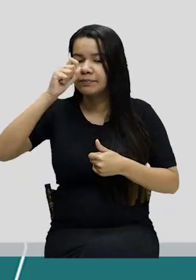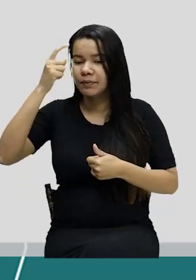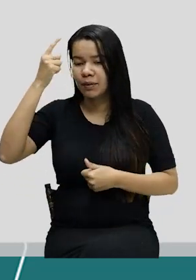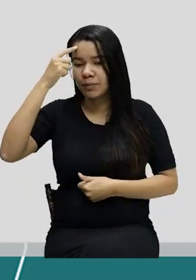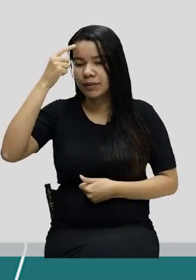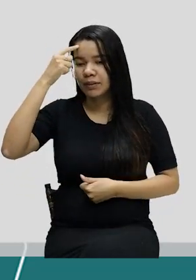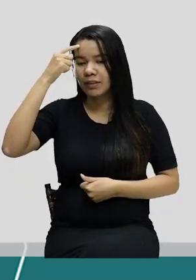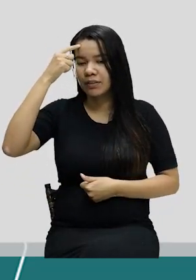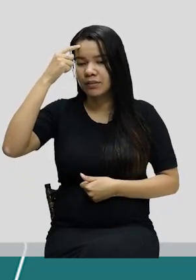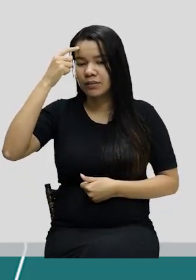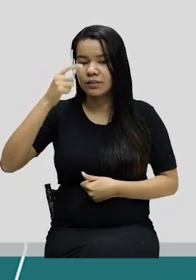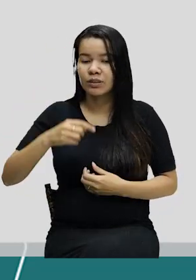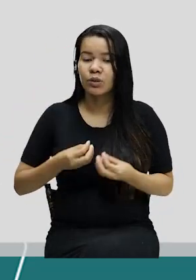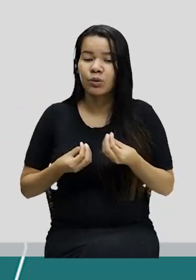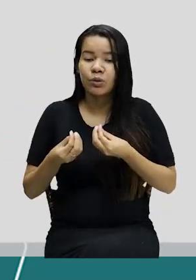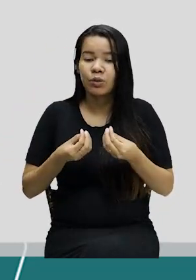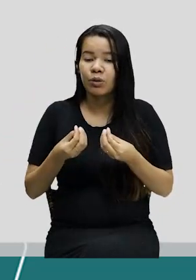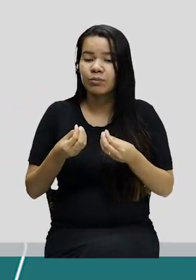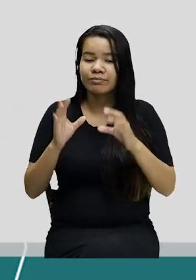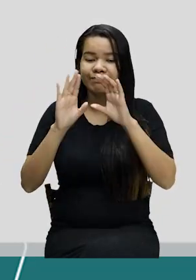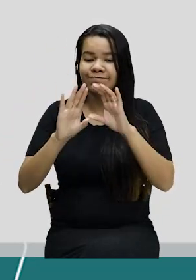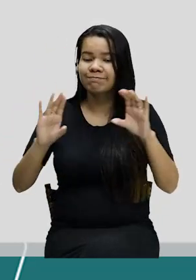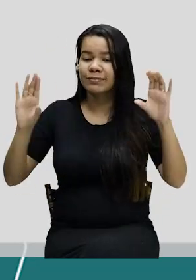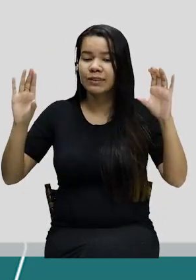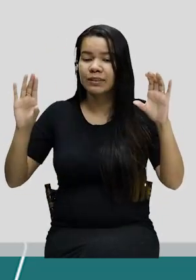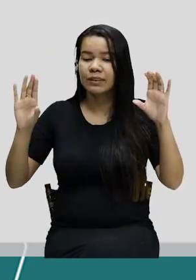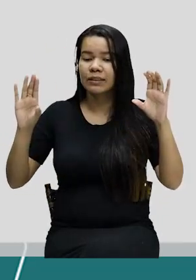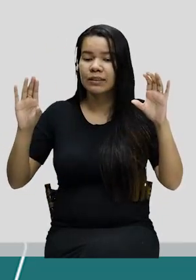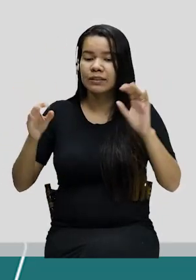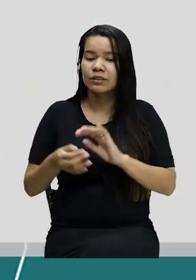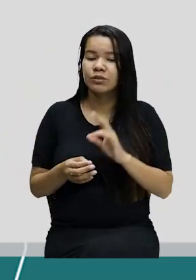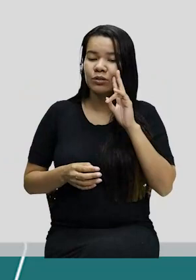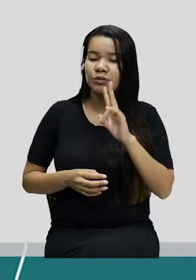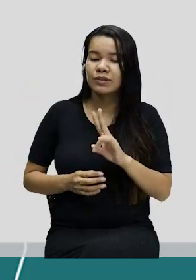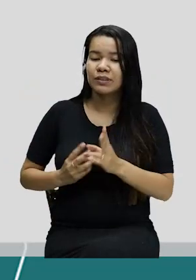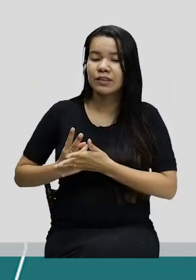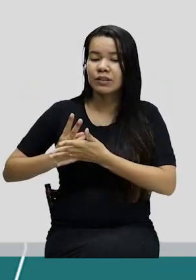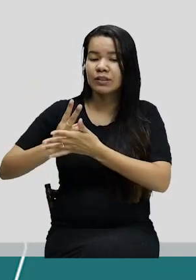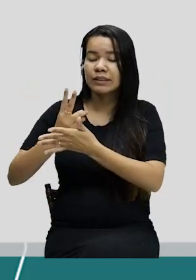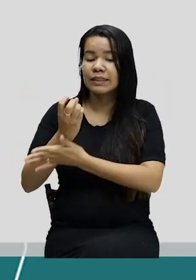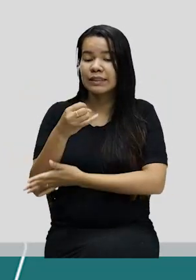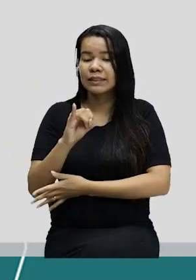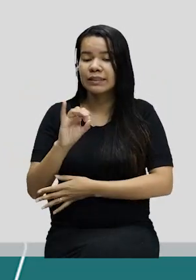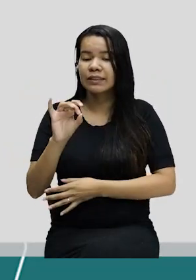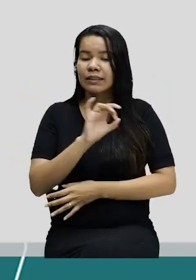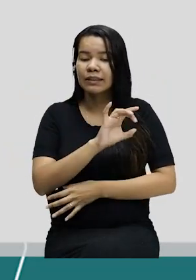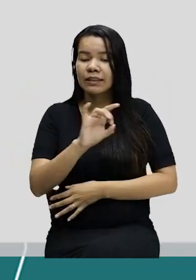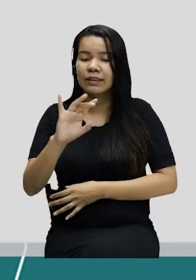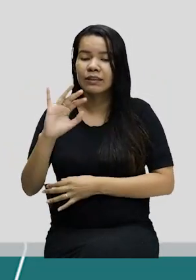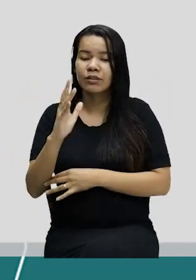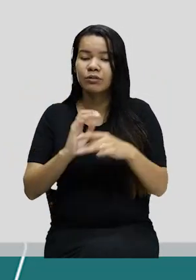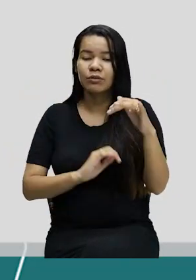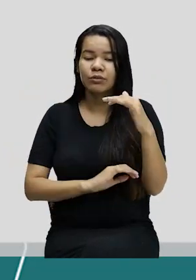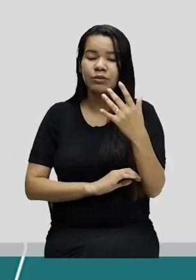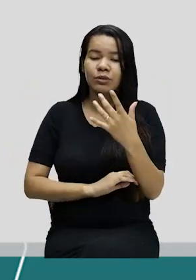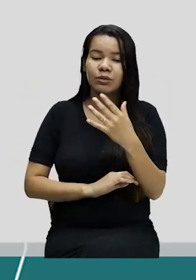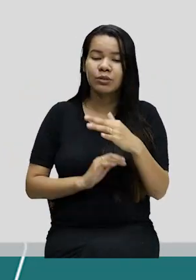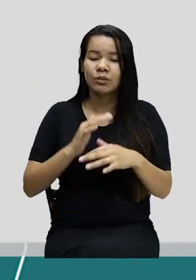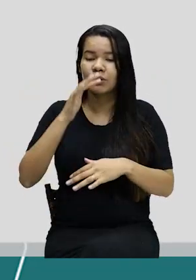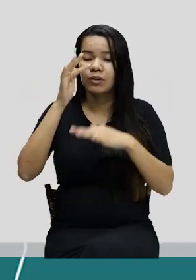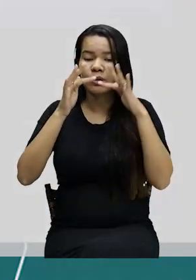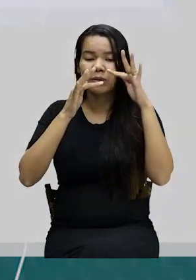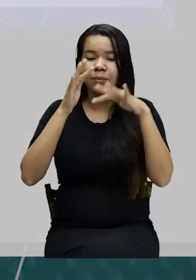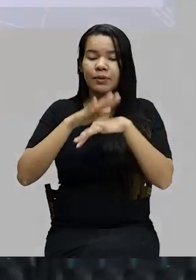ideia de ventura. Como, ó céus, para os ver terei constância, se cada flor me lembra a formosura da